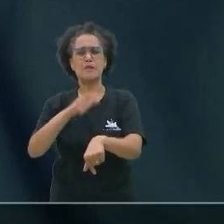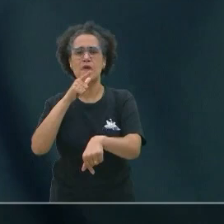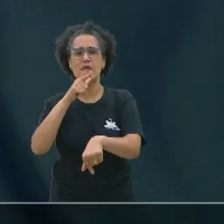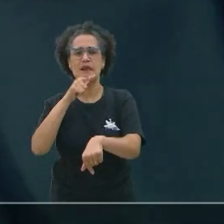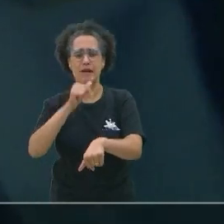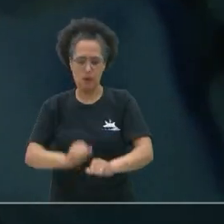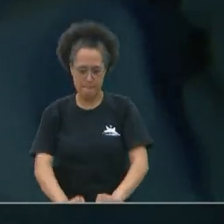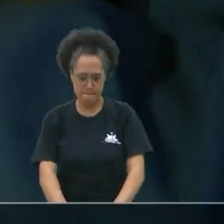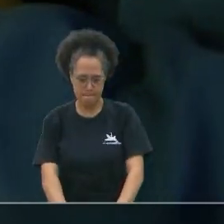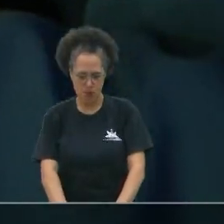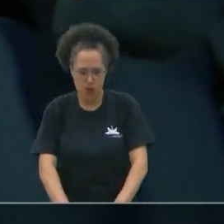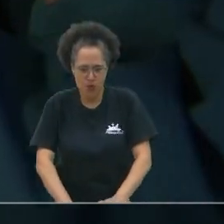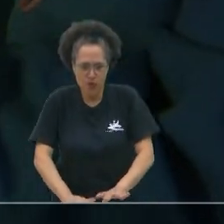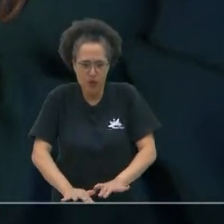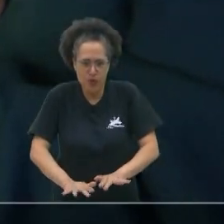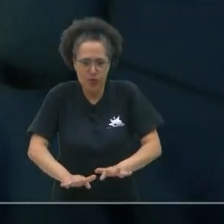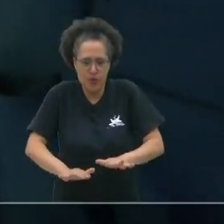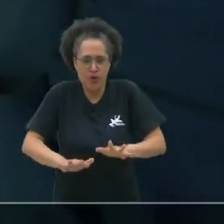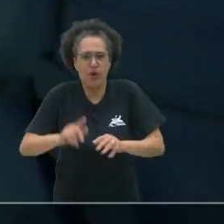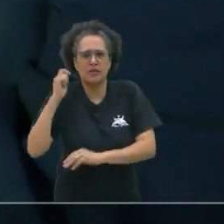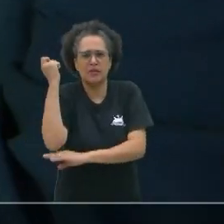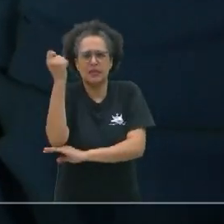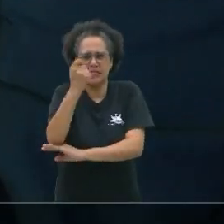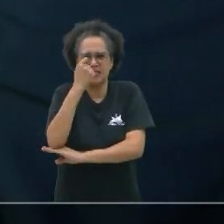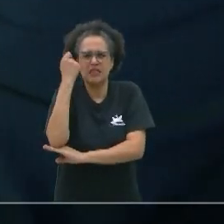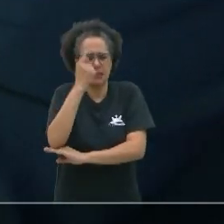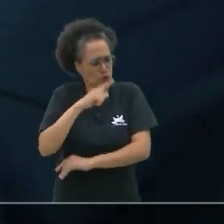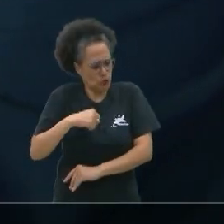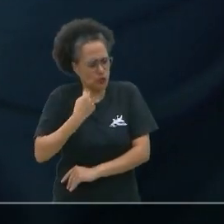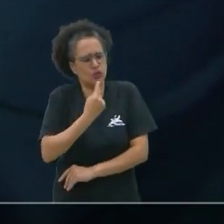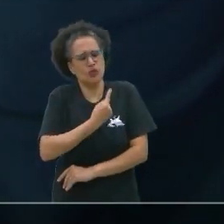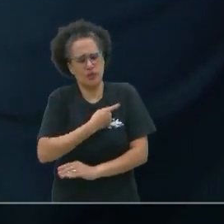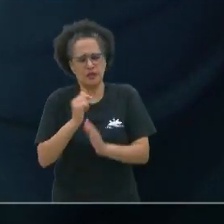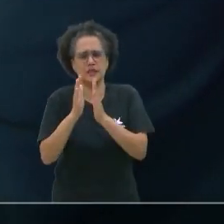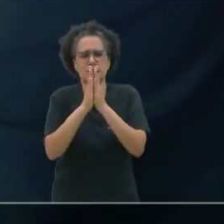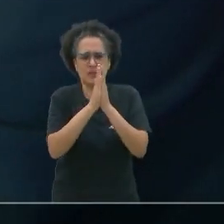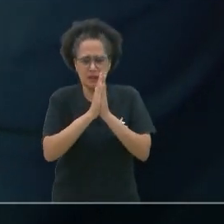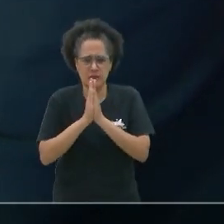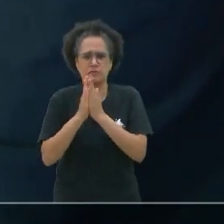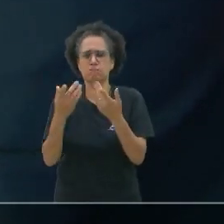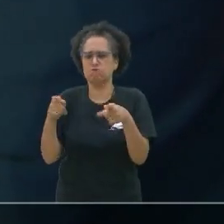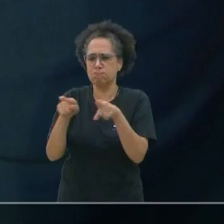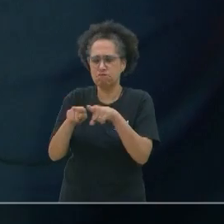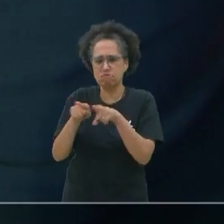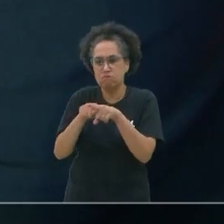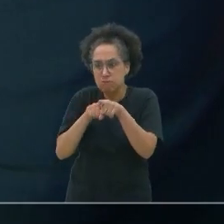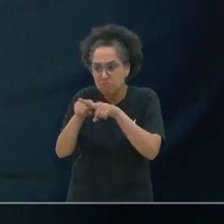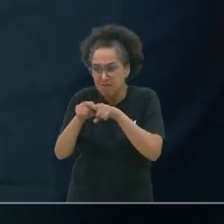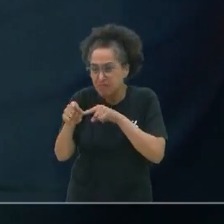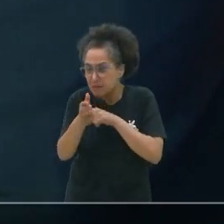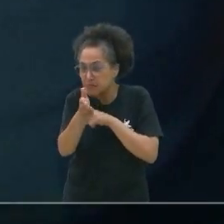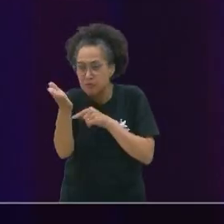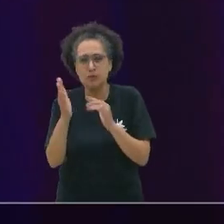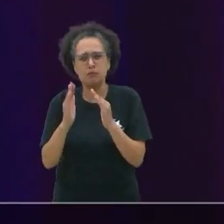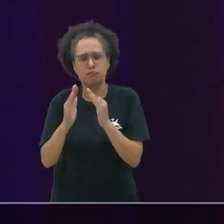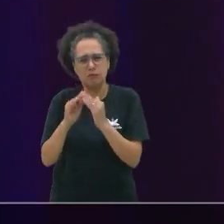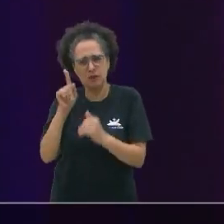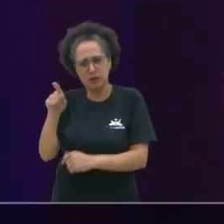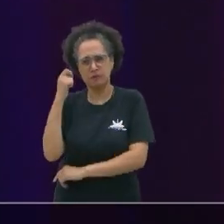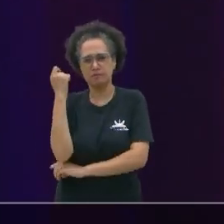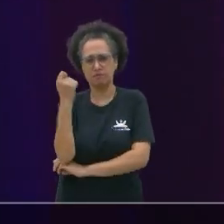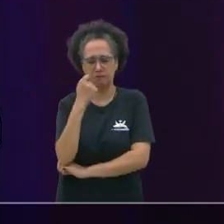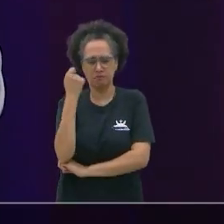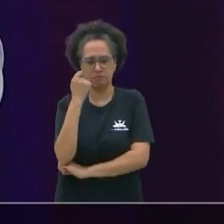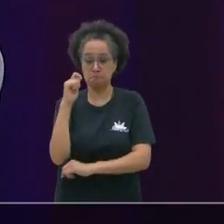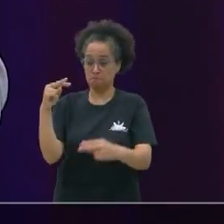Rio Grande do Sul. Nós estamos também rezando por você, meus irmãos, que estão aí no Rio Grande do Sul. Estamos